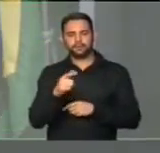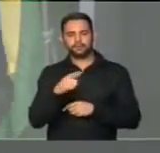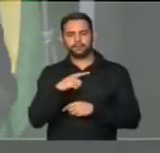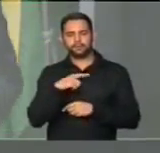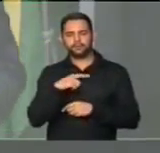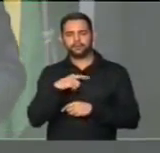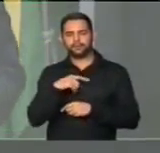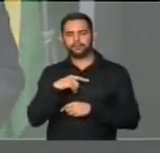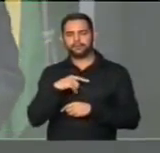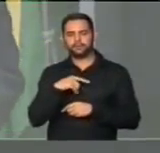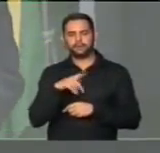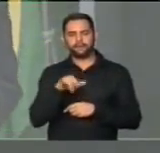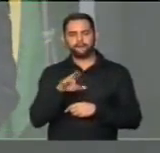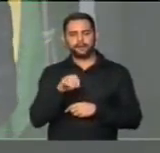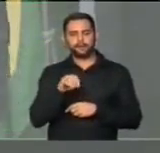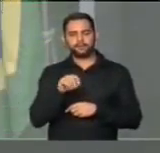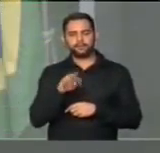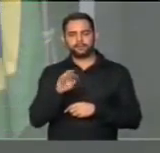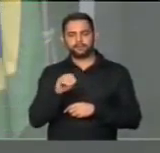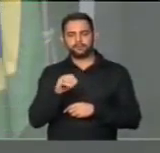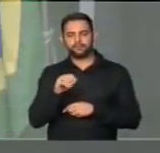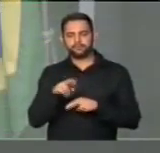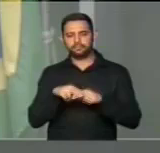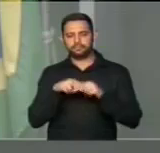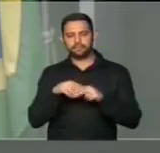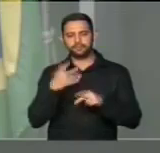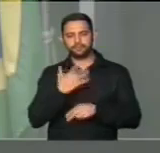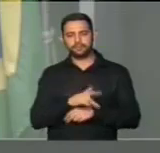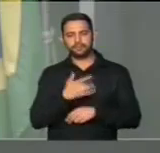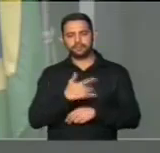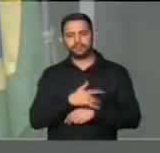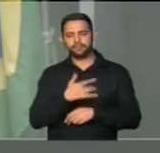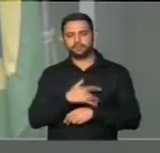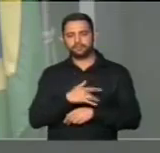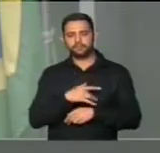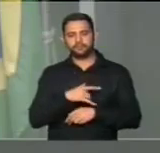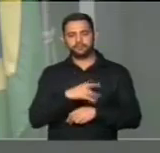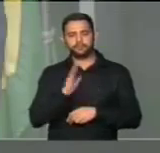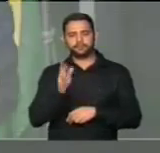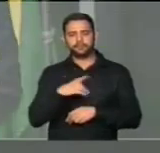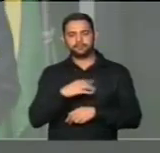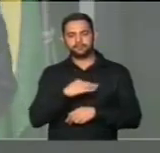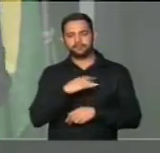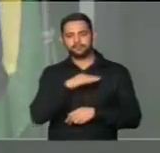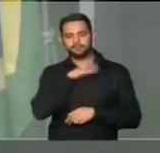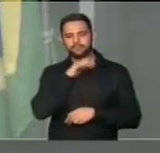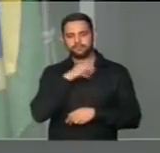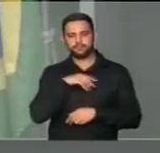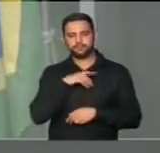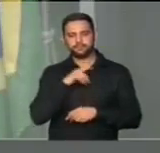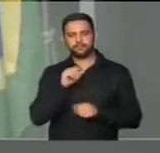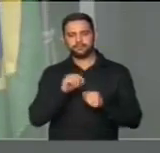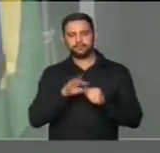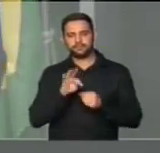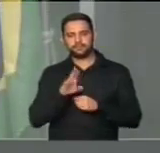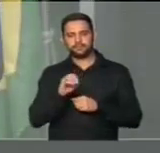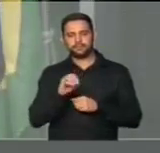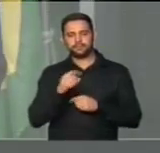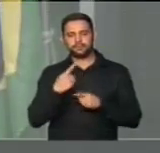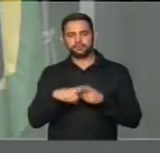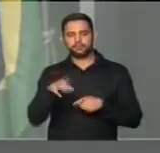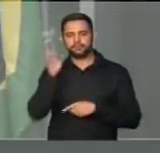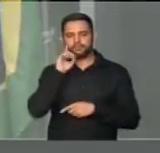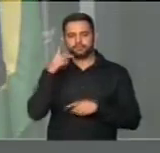vaca tossisse? Pois coitadinha dessa vaca, já está rouca de tanto que tosse